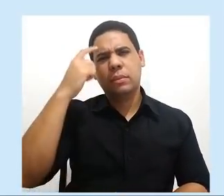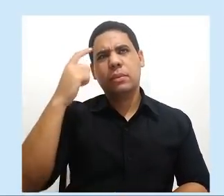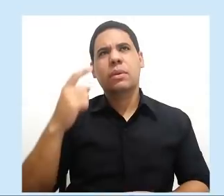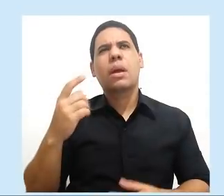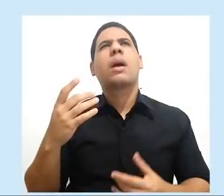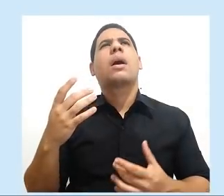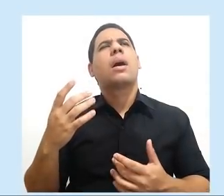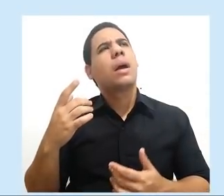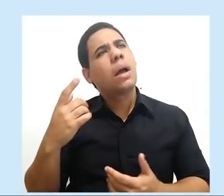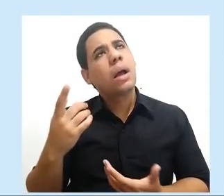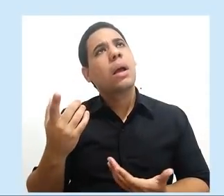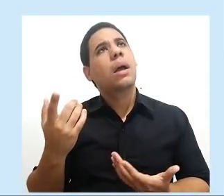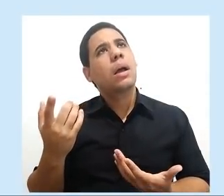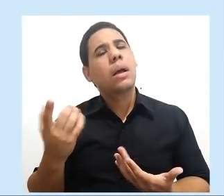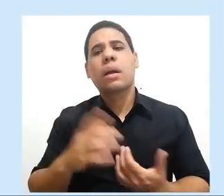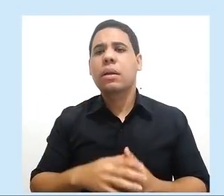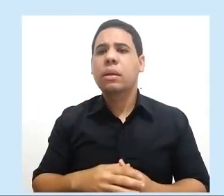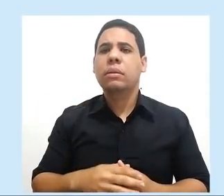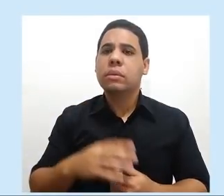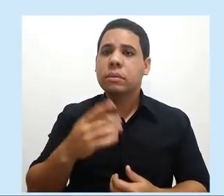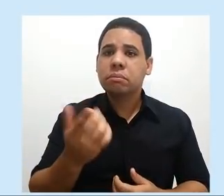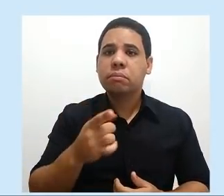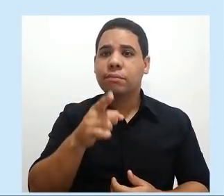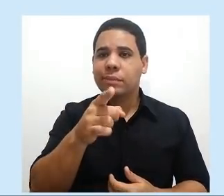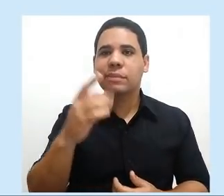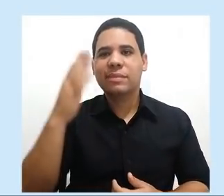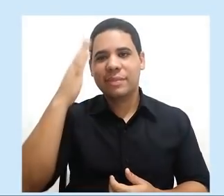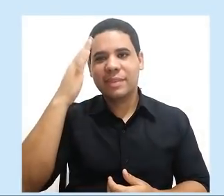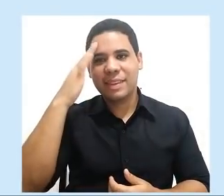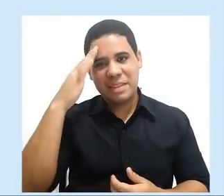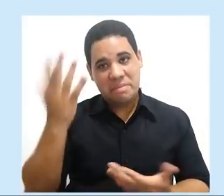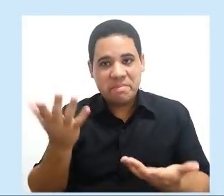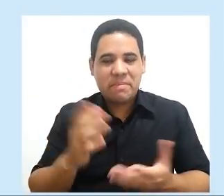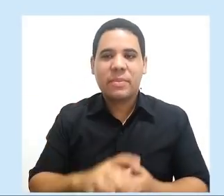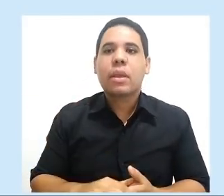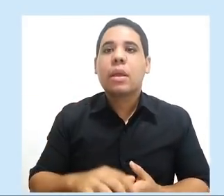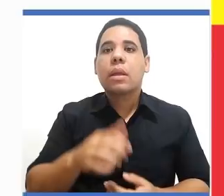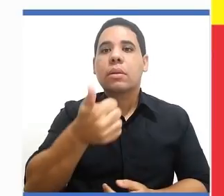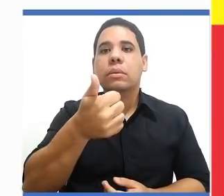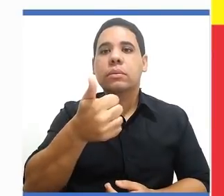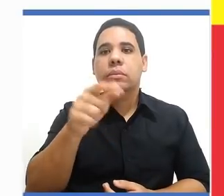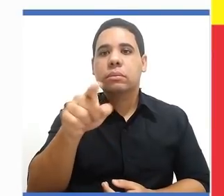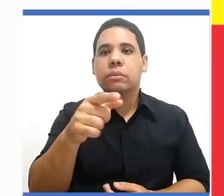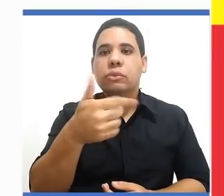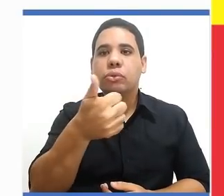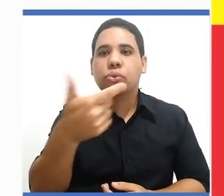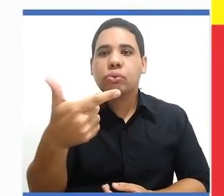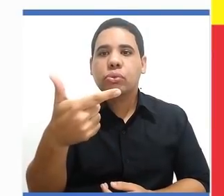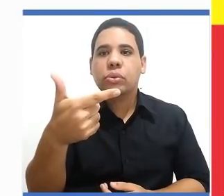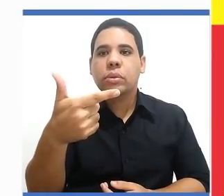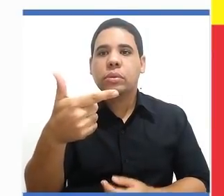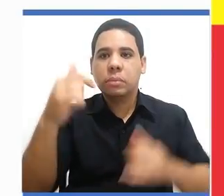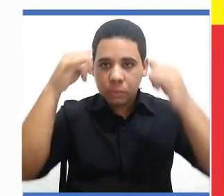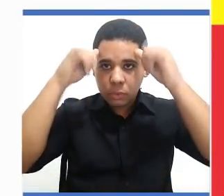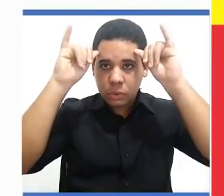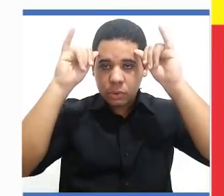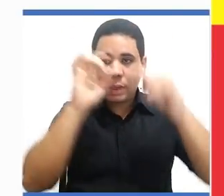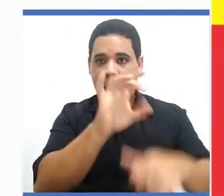Show de bola! Quando você fala isso, você entendeu. Então veja, se eu tenho 12